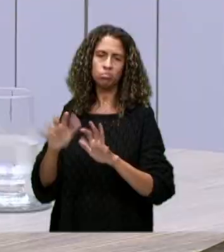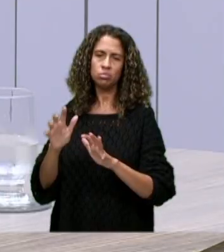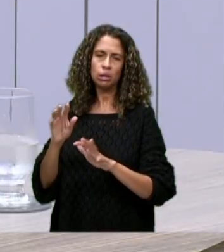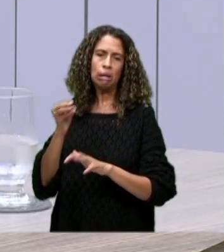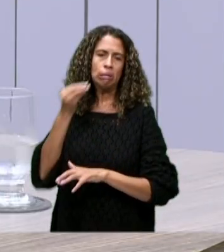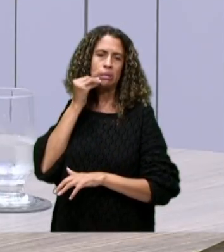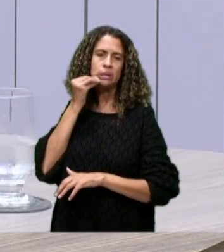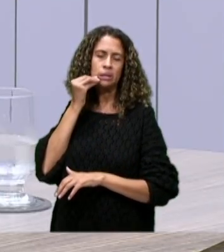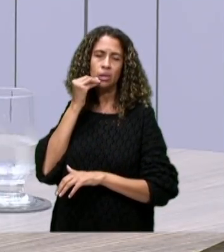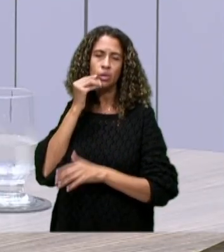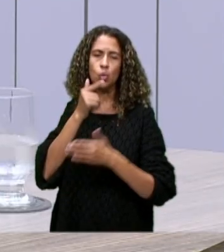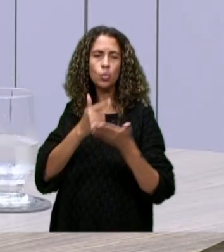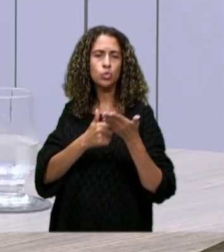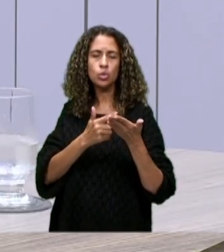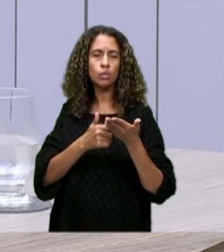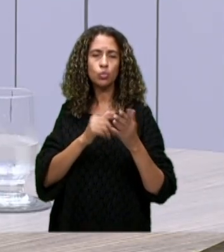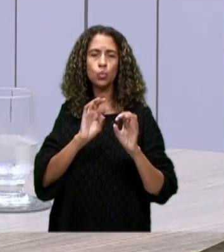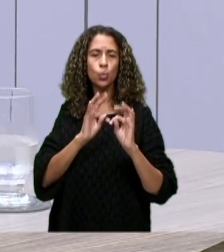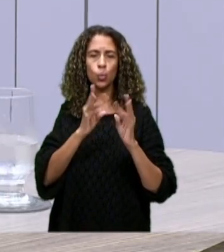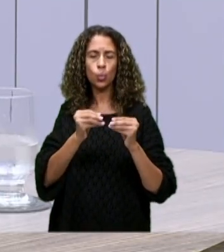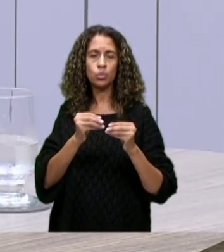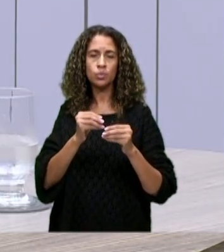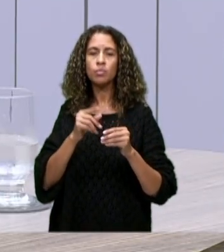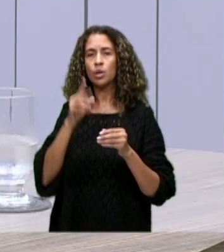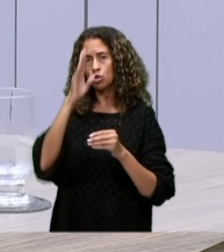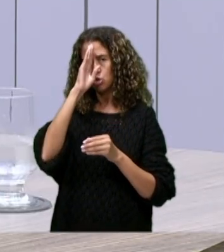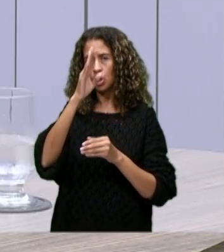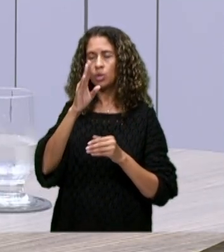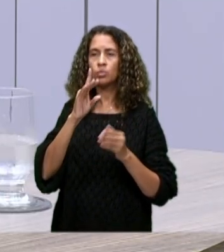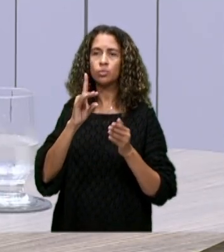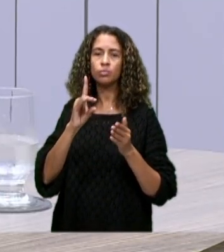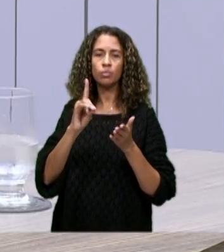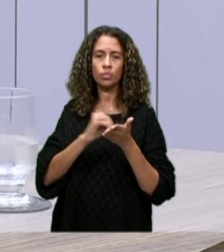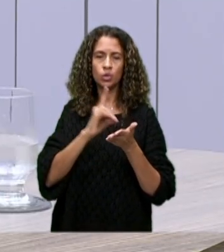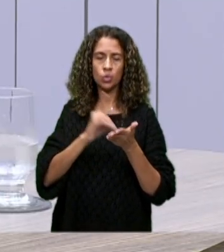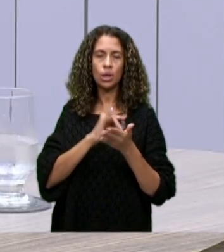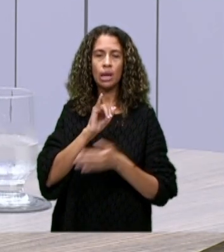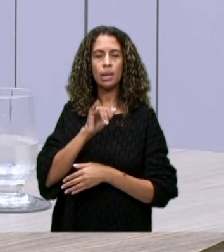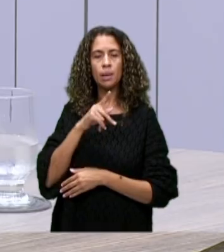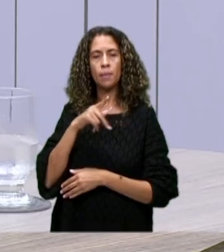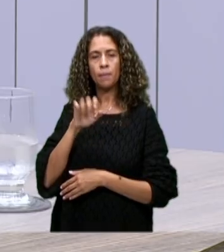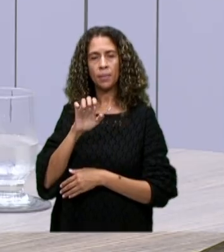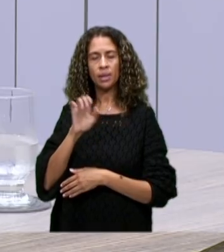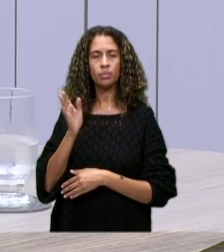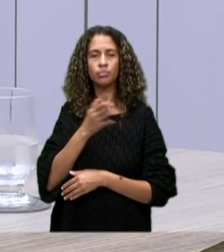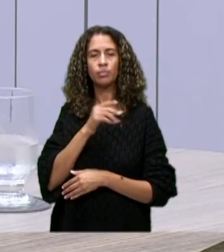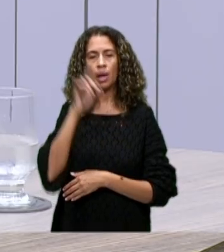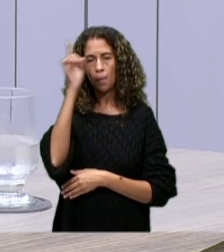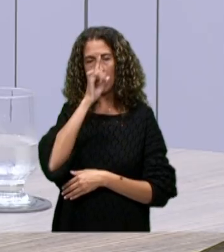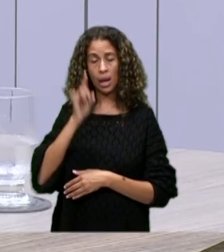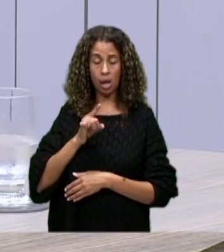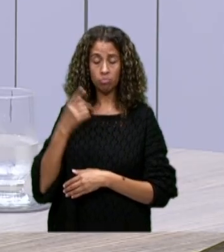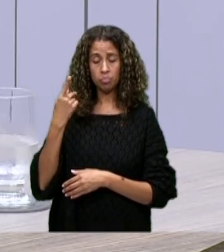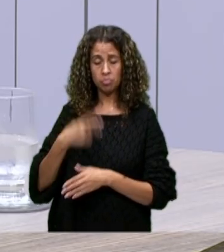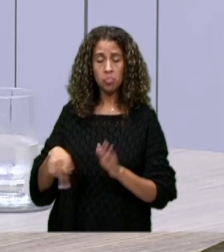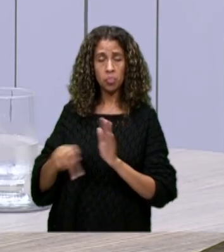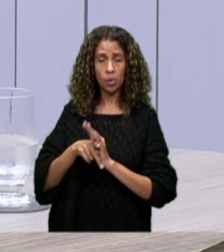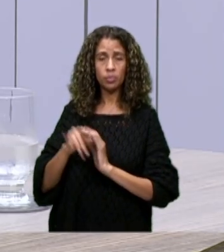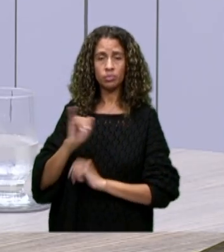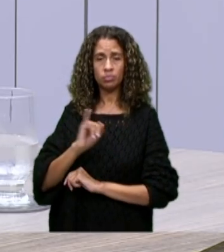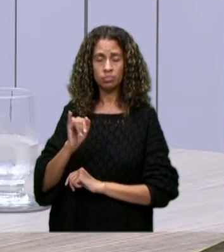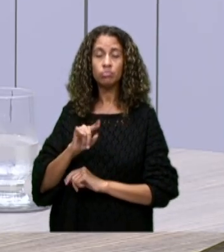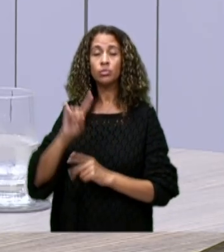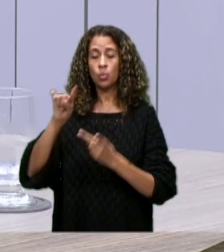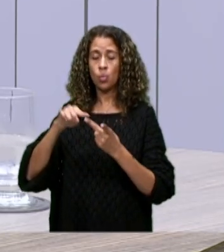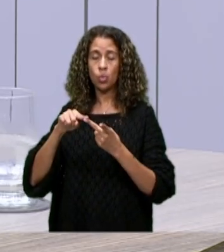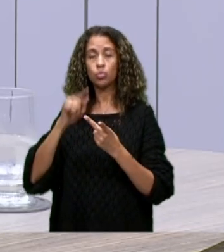procurei nenhum dos 2 livros. O primeiro foi com a editora direto, a IP Amarelo, que era de Itajaí, que foi excelente. A outra foi com uma